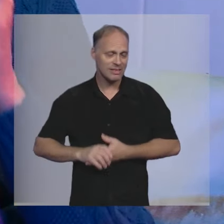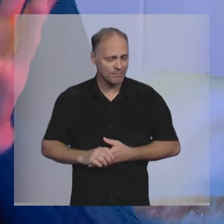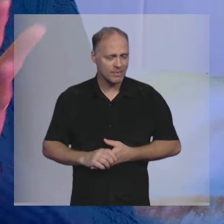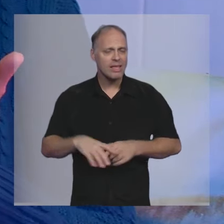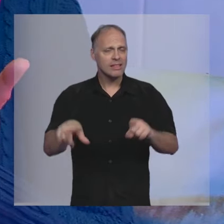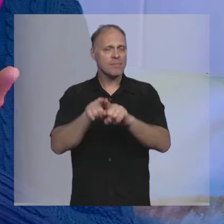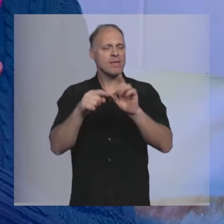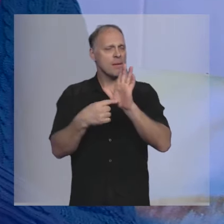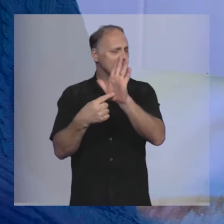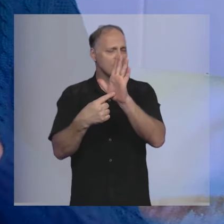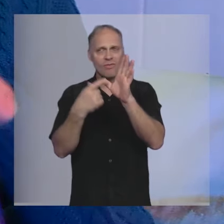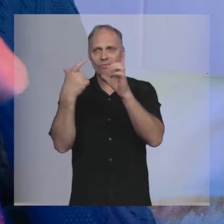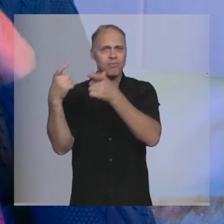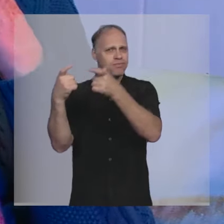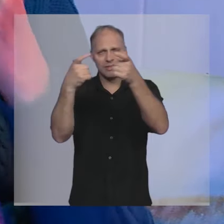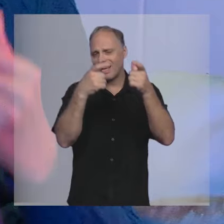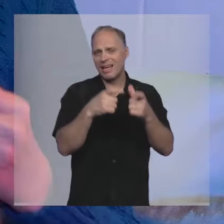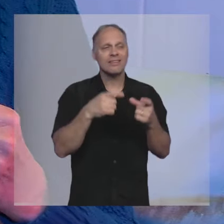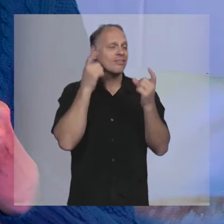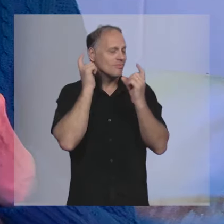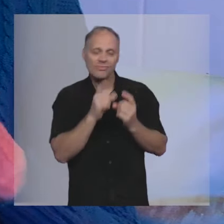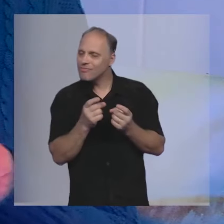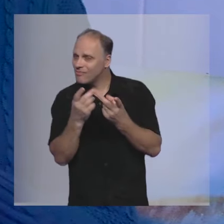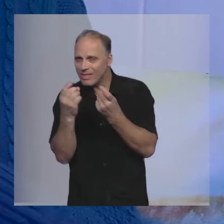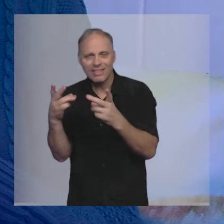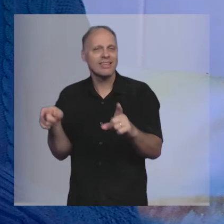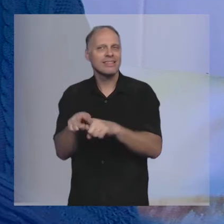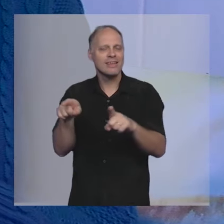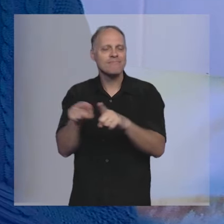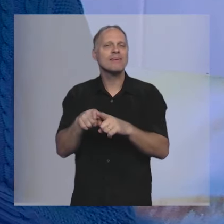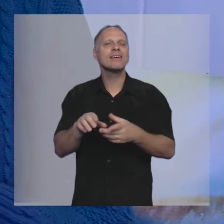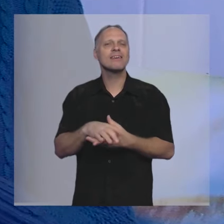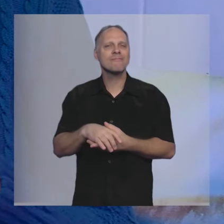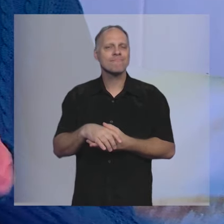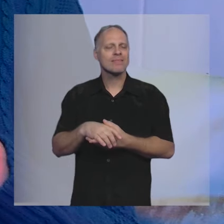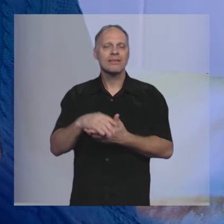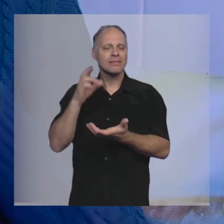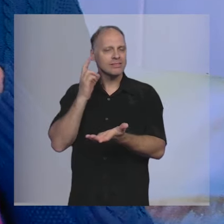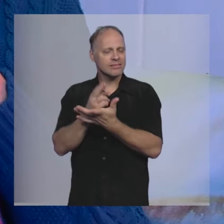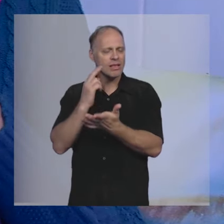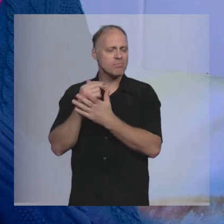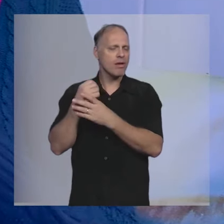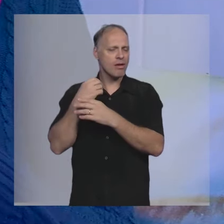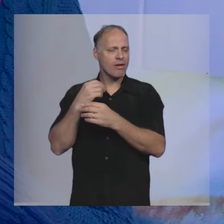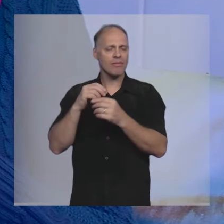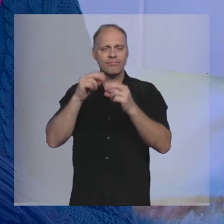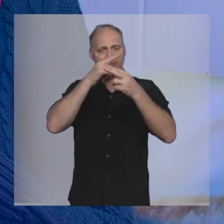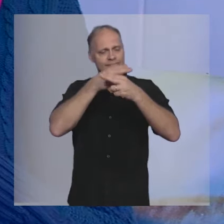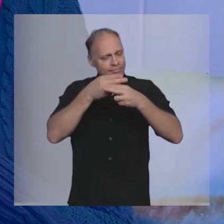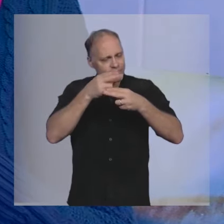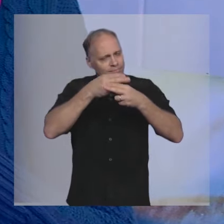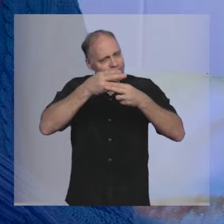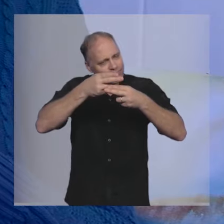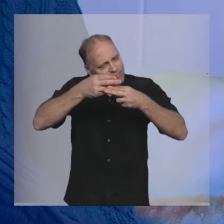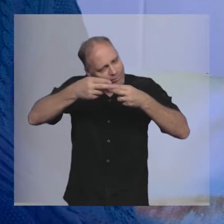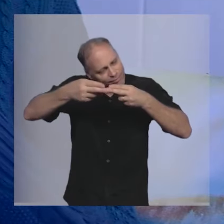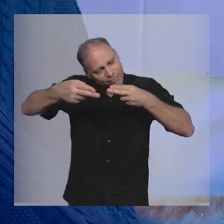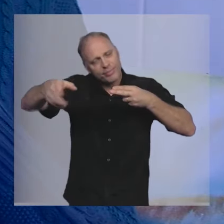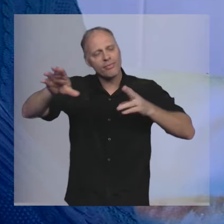Eu expus em vários locais, eu vendi e assim se seguiram várias